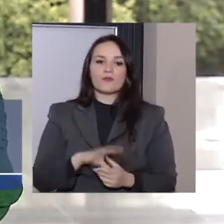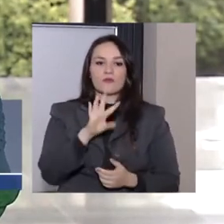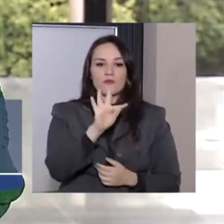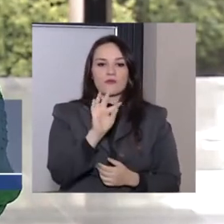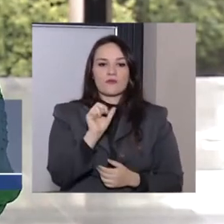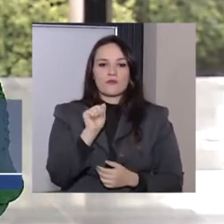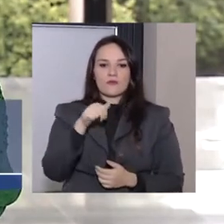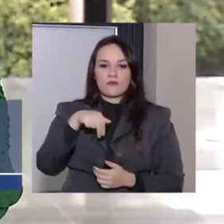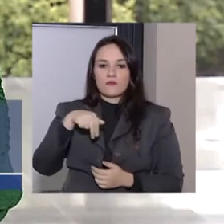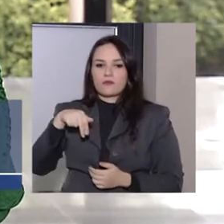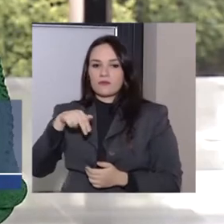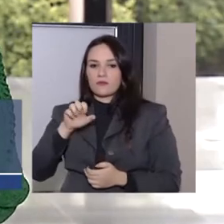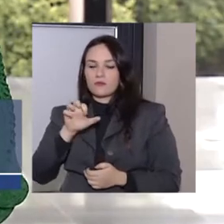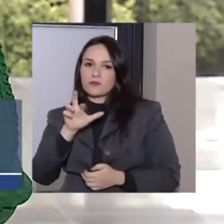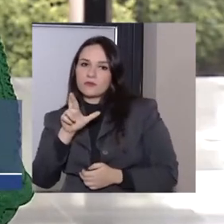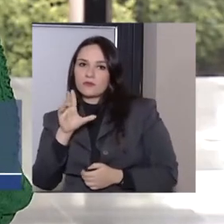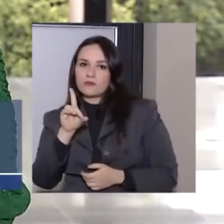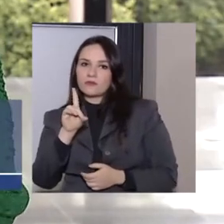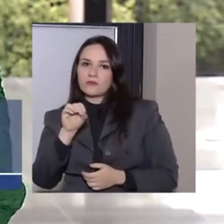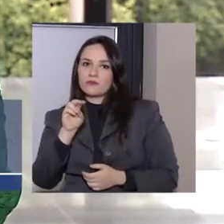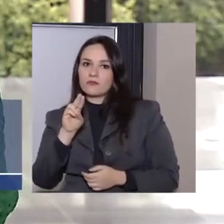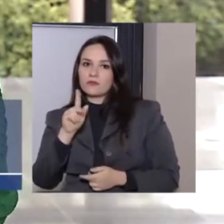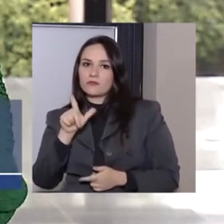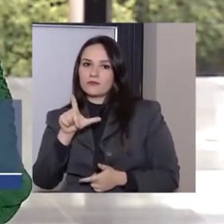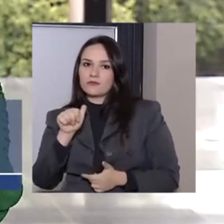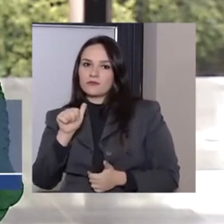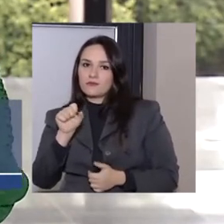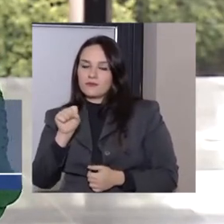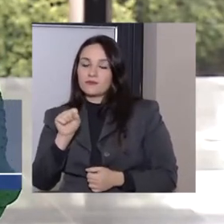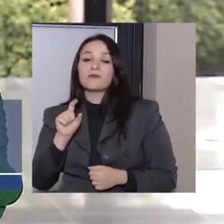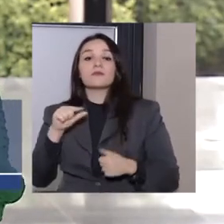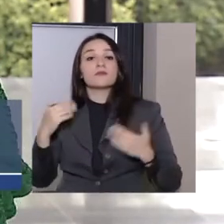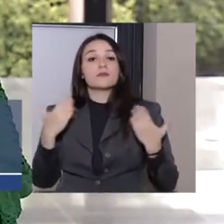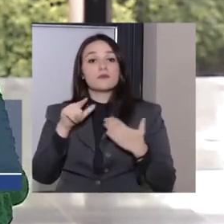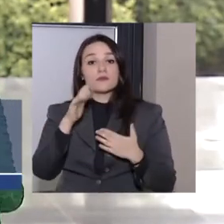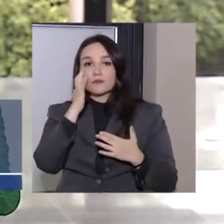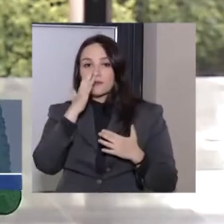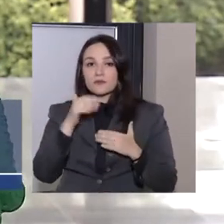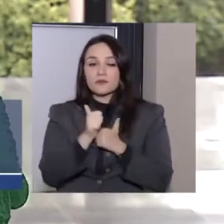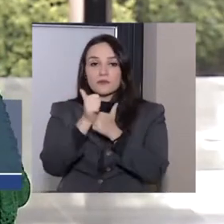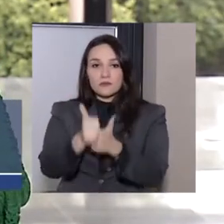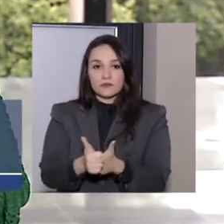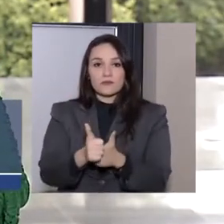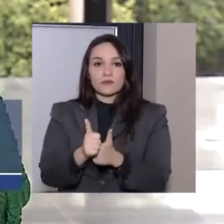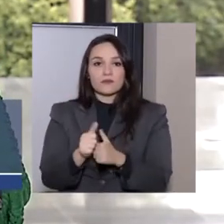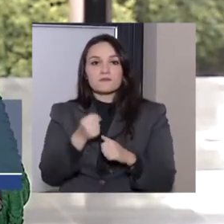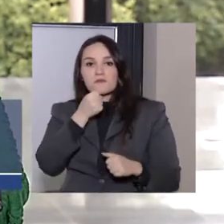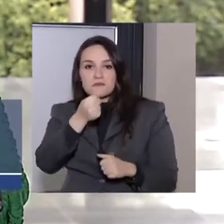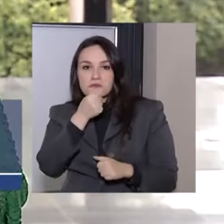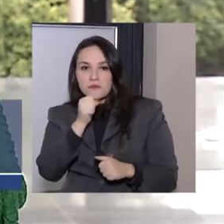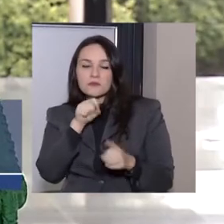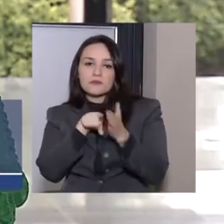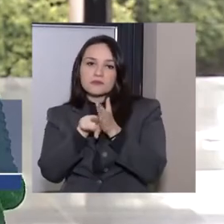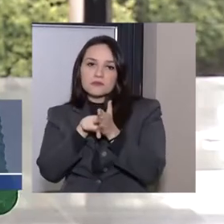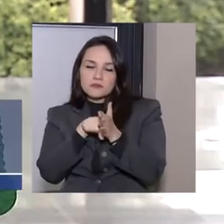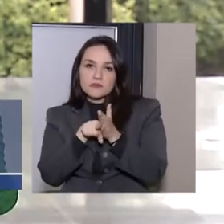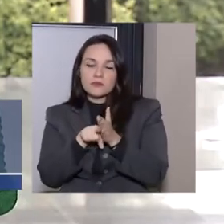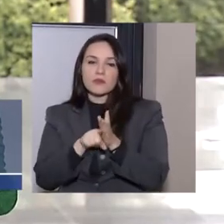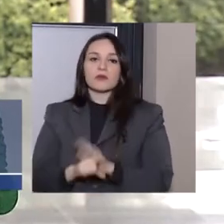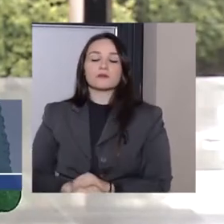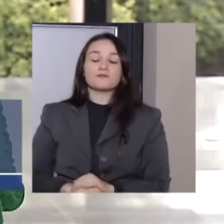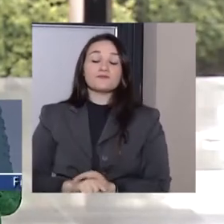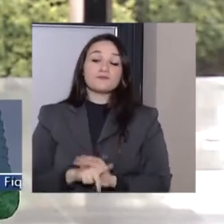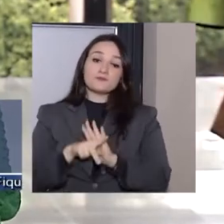Tanner Douglas Bittencourt. Então, você vai acompanhar agora essa entrevista, uma entrevista bastante esclarecedora sobre